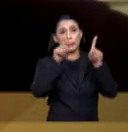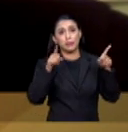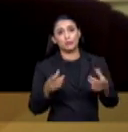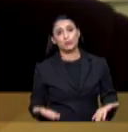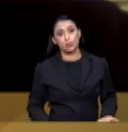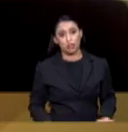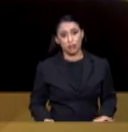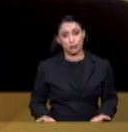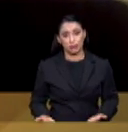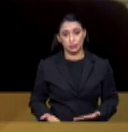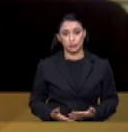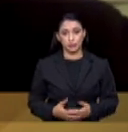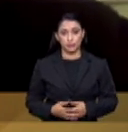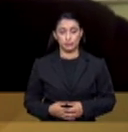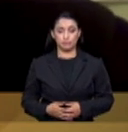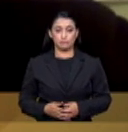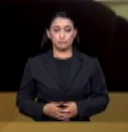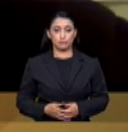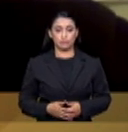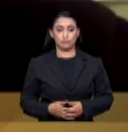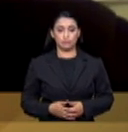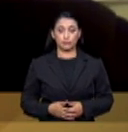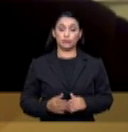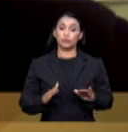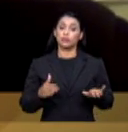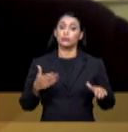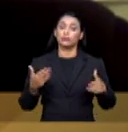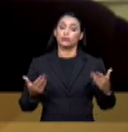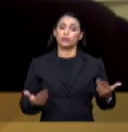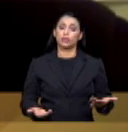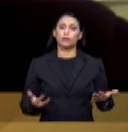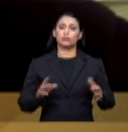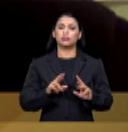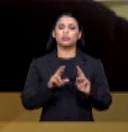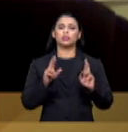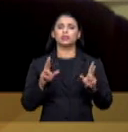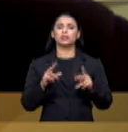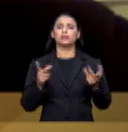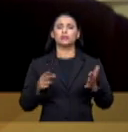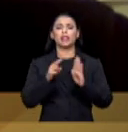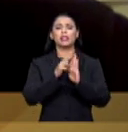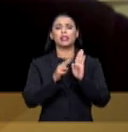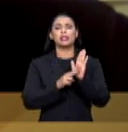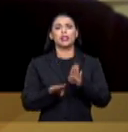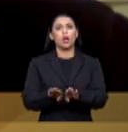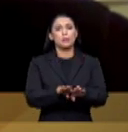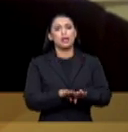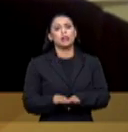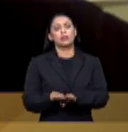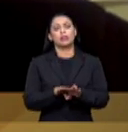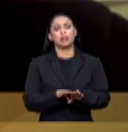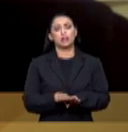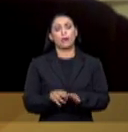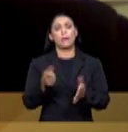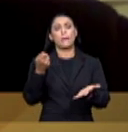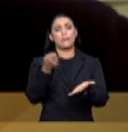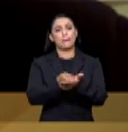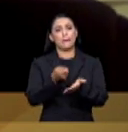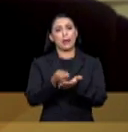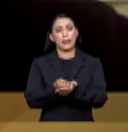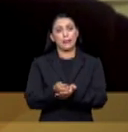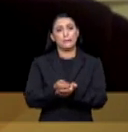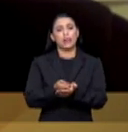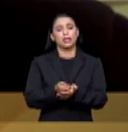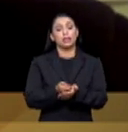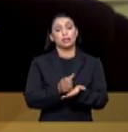empregados. Bem, se não fosse assim, a contrário, sem essa norma, equalizaria as alíquotas do imposto de